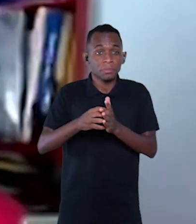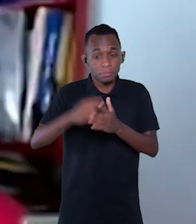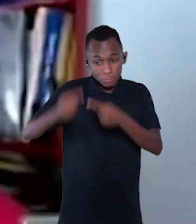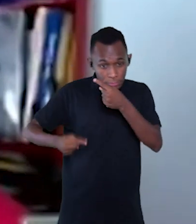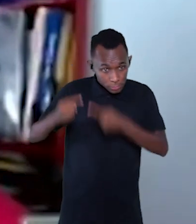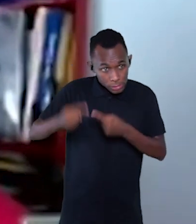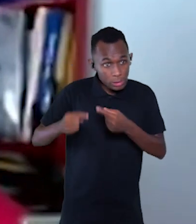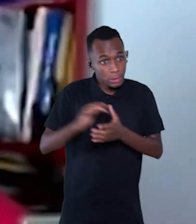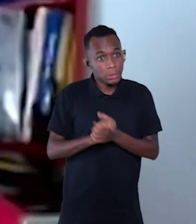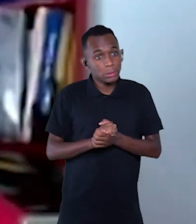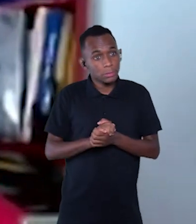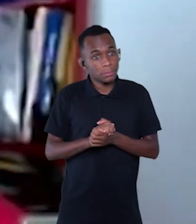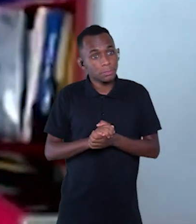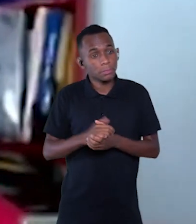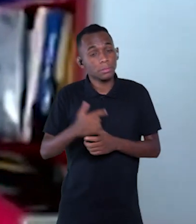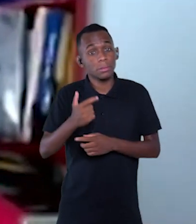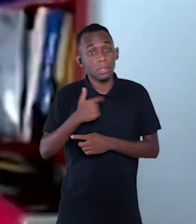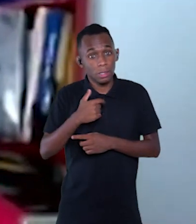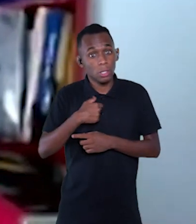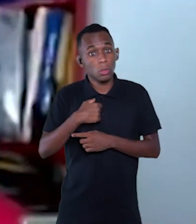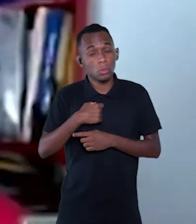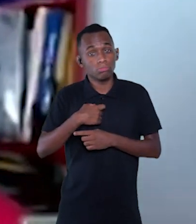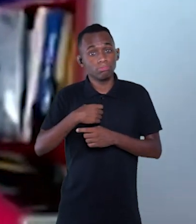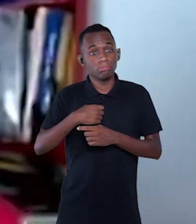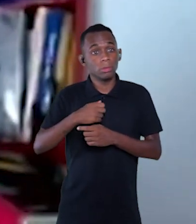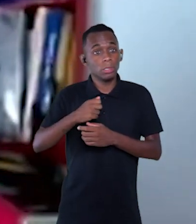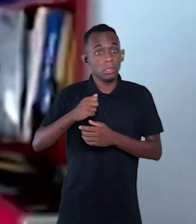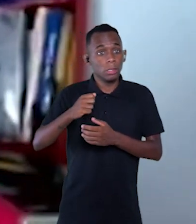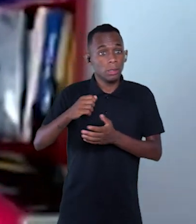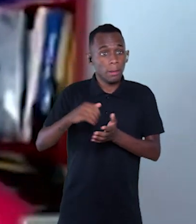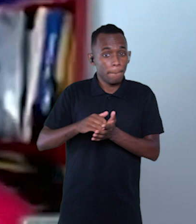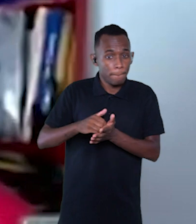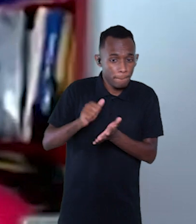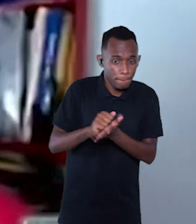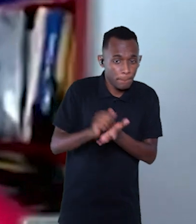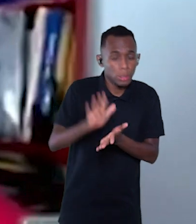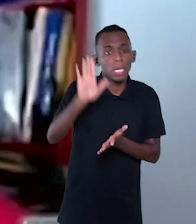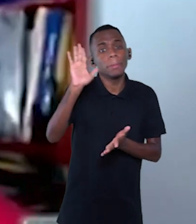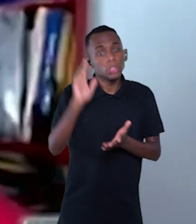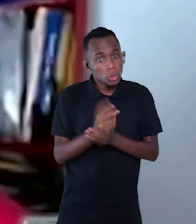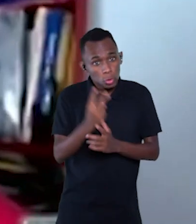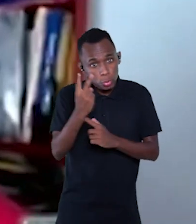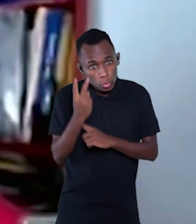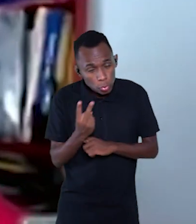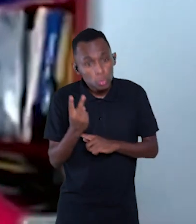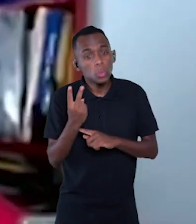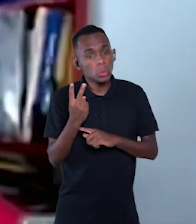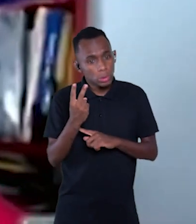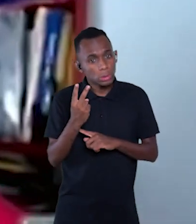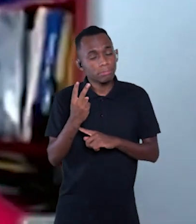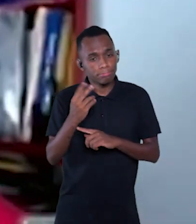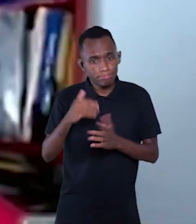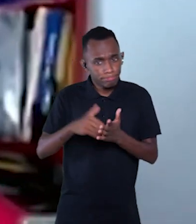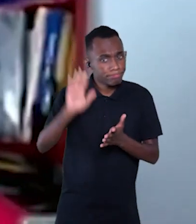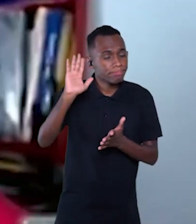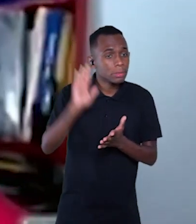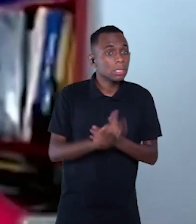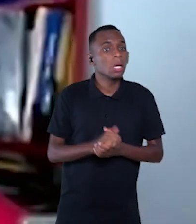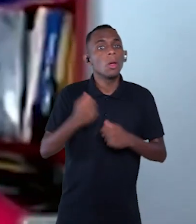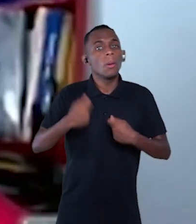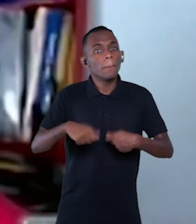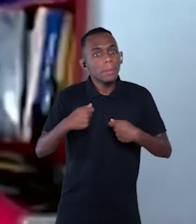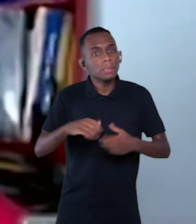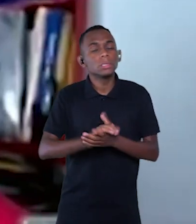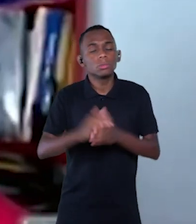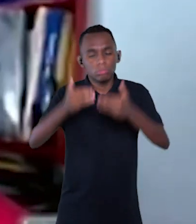muito vulnerável. Então eu fui demitida 2 vezes por questões políticas em épocas diferentes. E falei, gente, não,